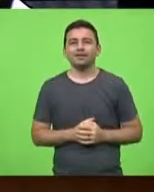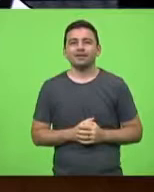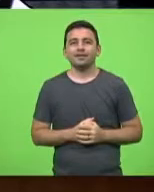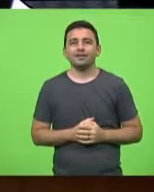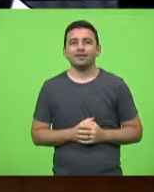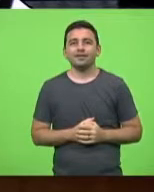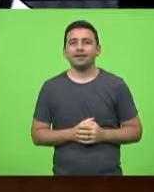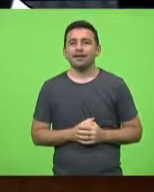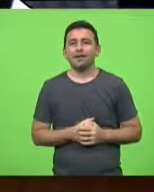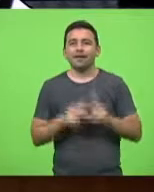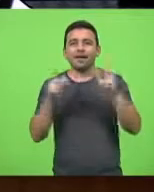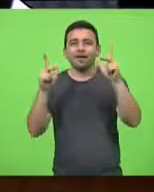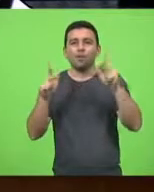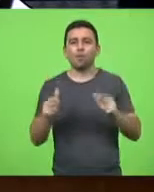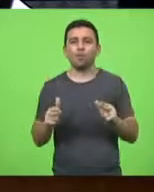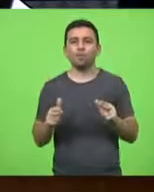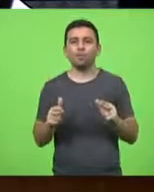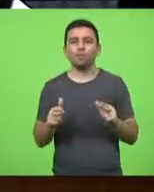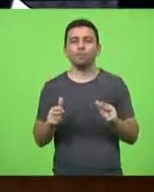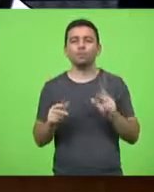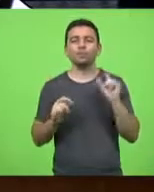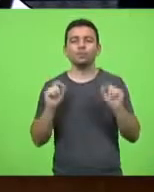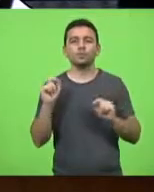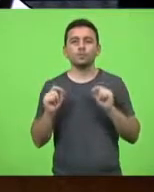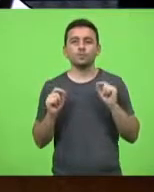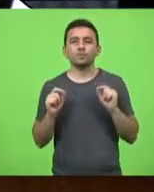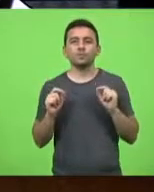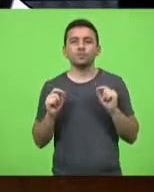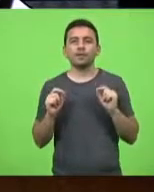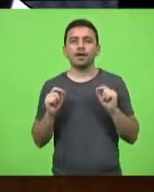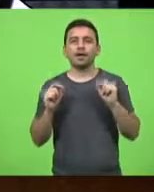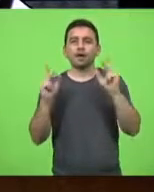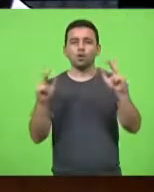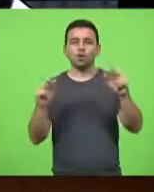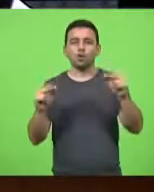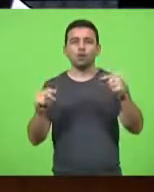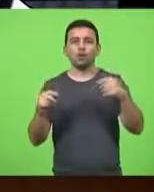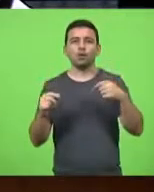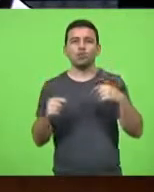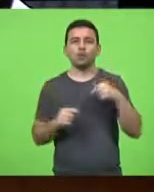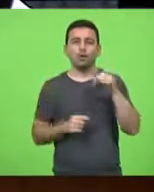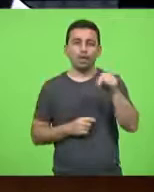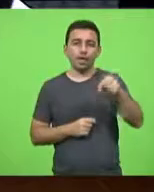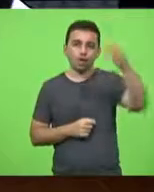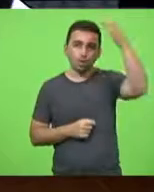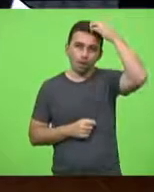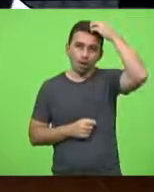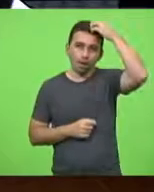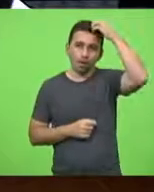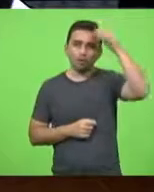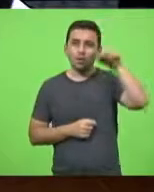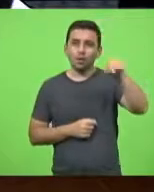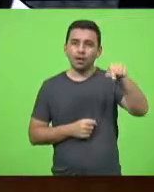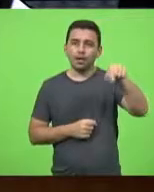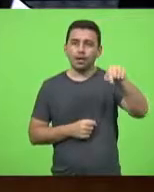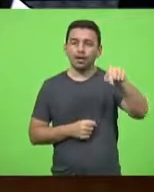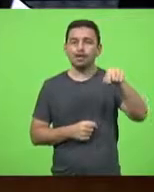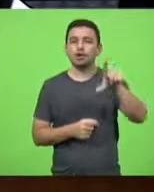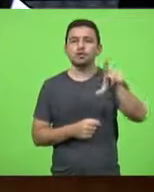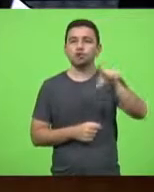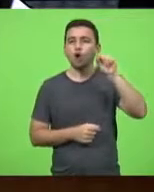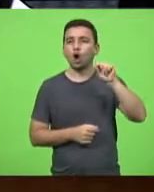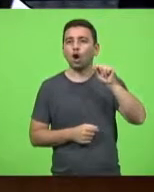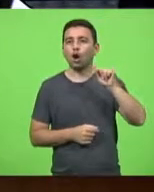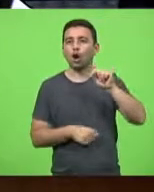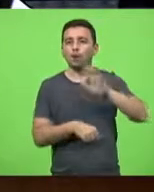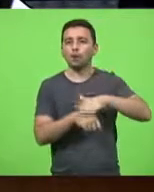É a mesma coisa, senhor presidente, que eu colocar o réu a fazer a sentença